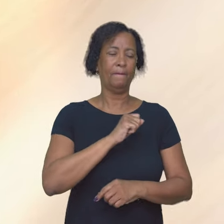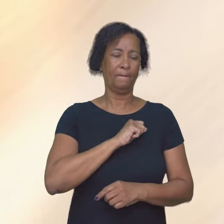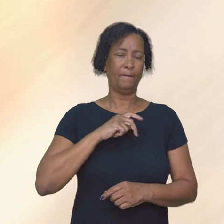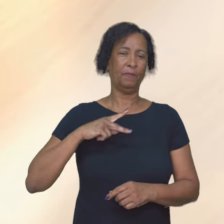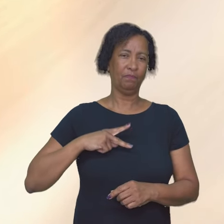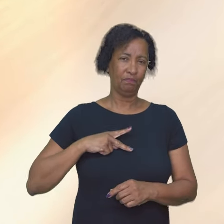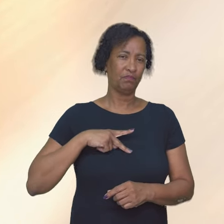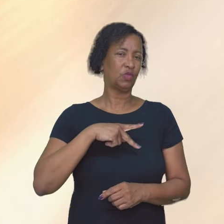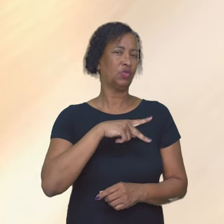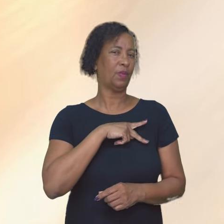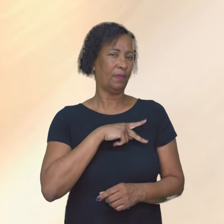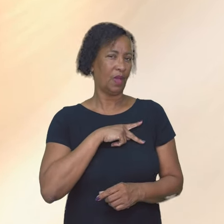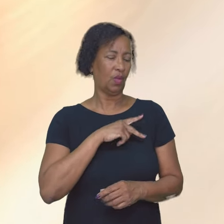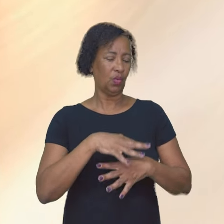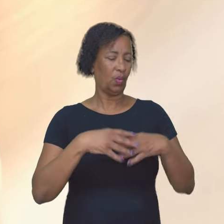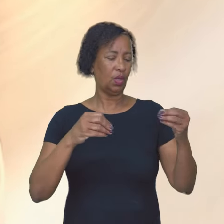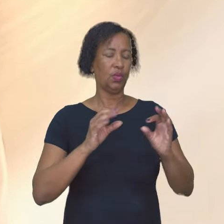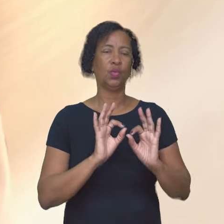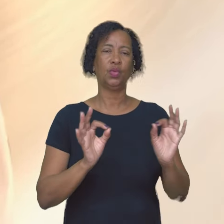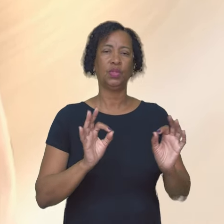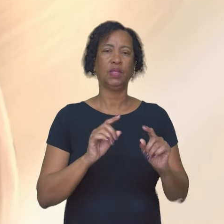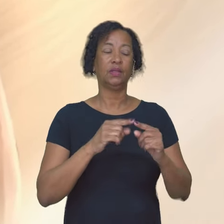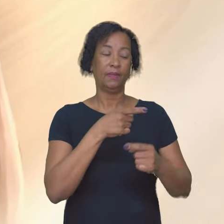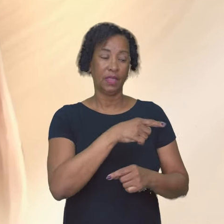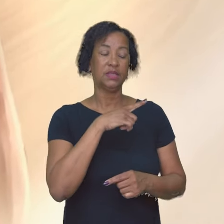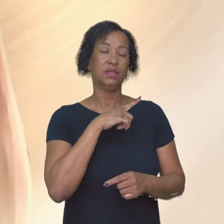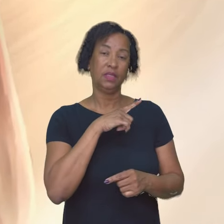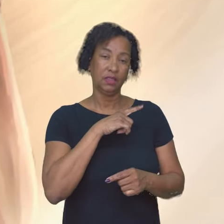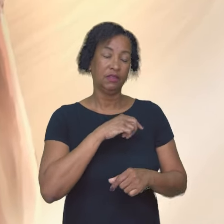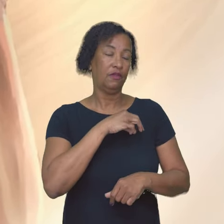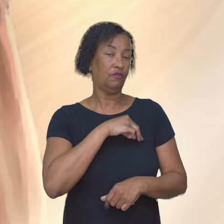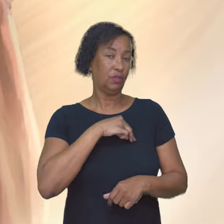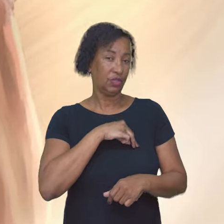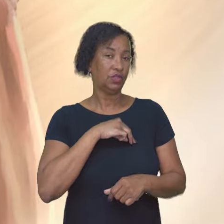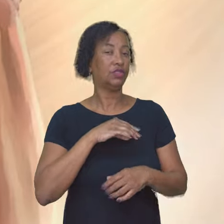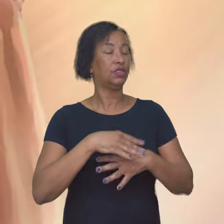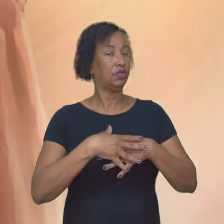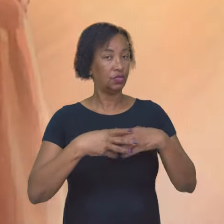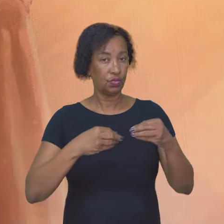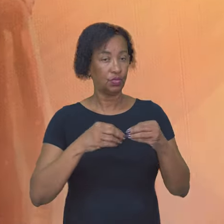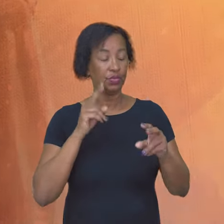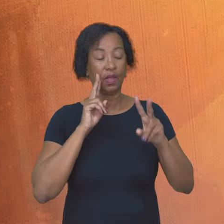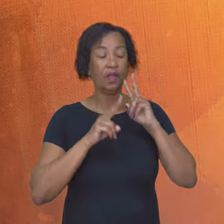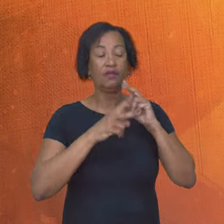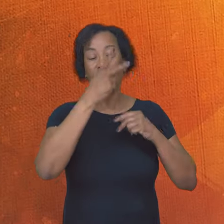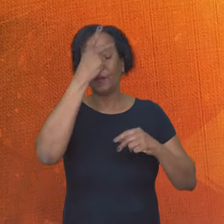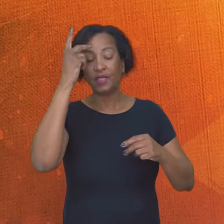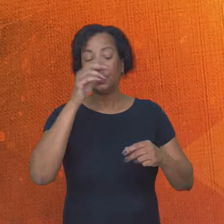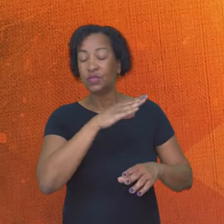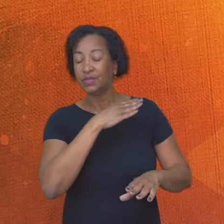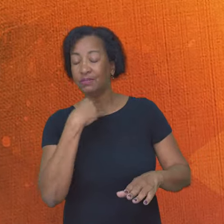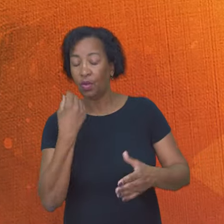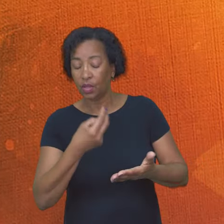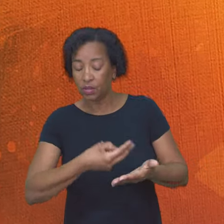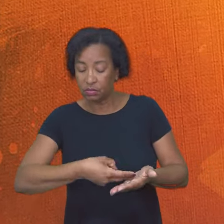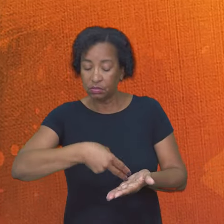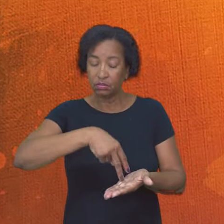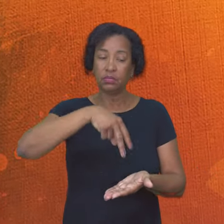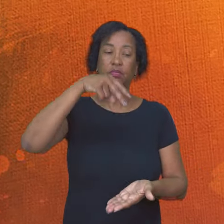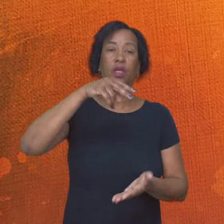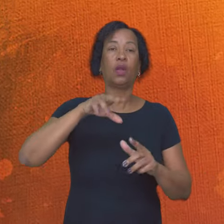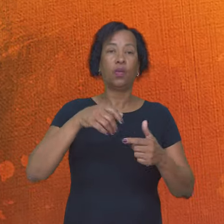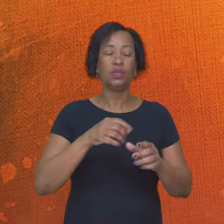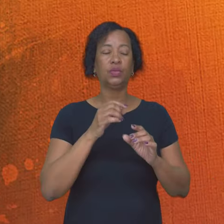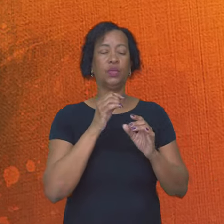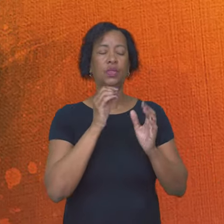entanto o próprio apóstolo Paulo teve um grande Ministério de cura Paulo viu gente se levantar da Morte enquanto ele ministrava sobre elas ao mesmo